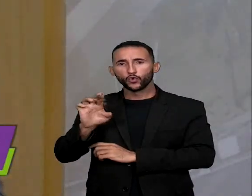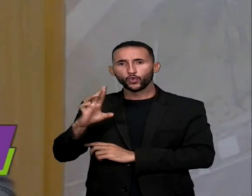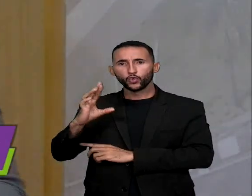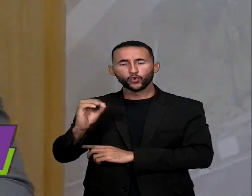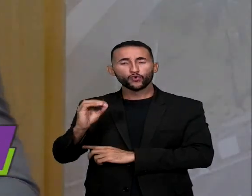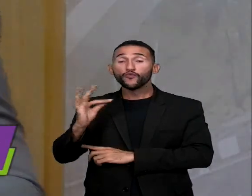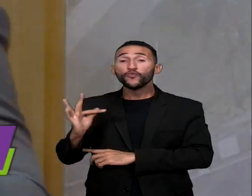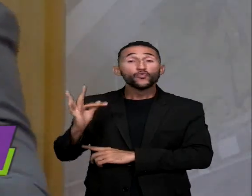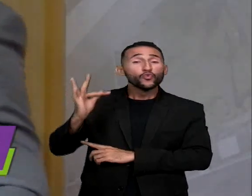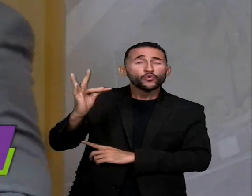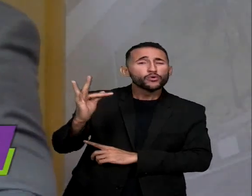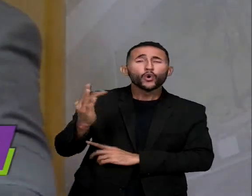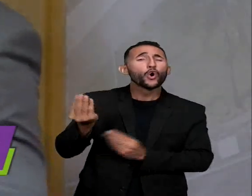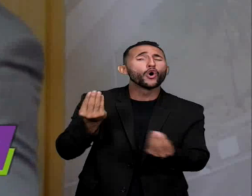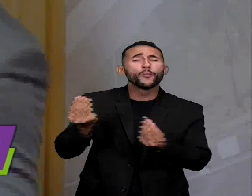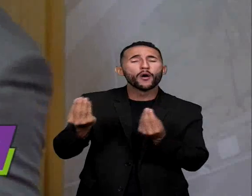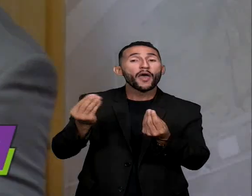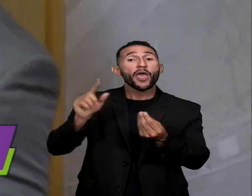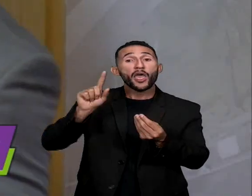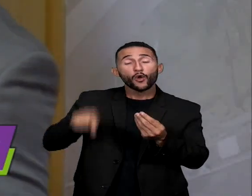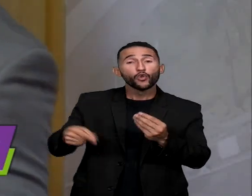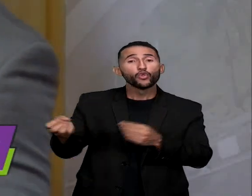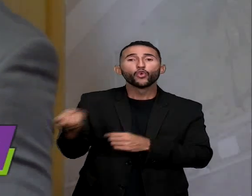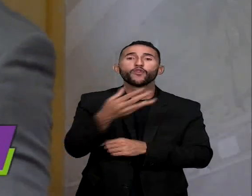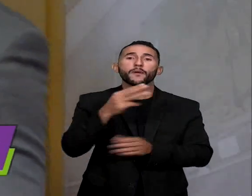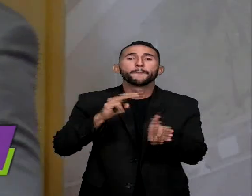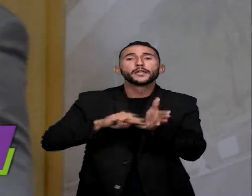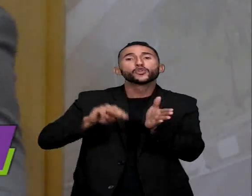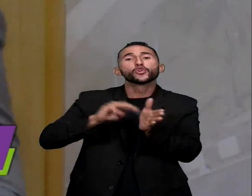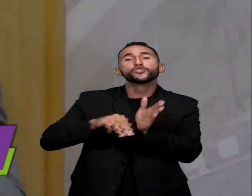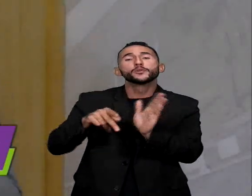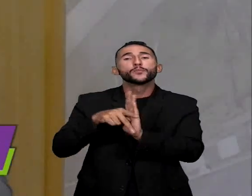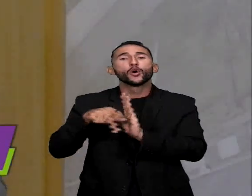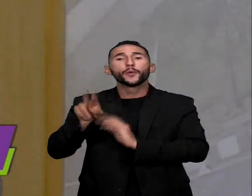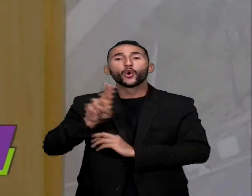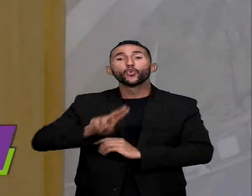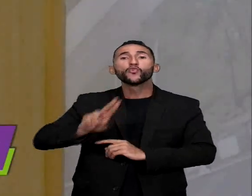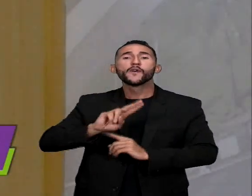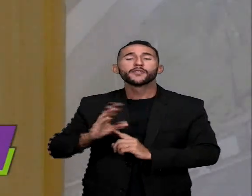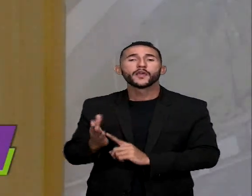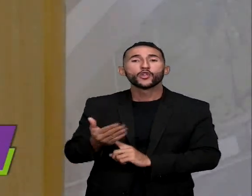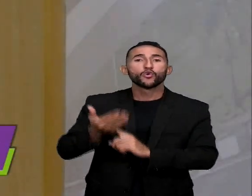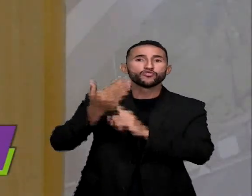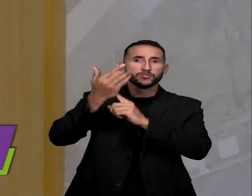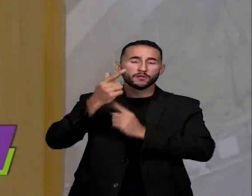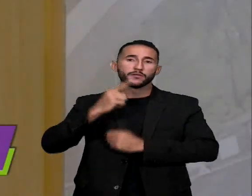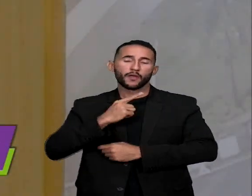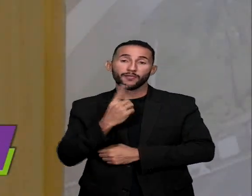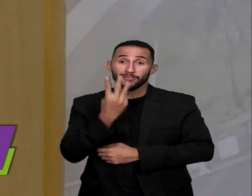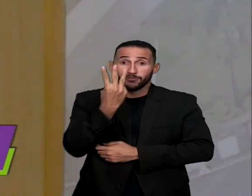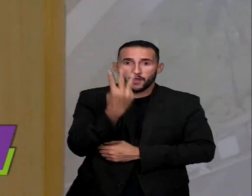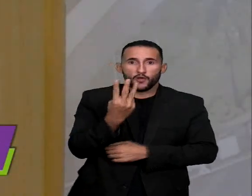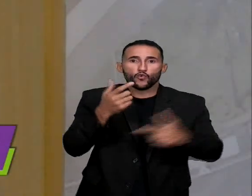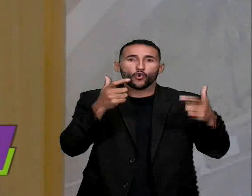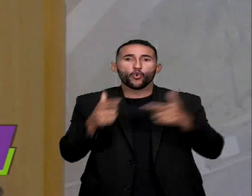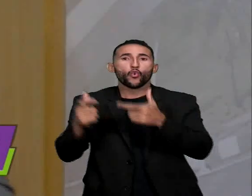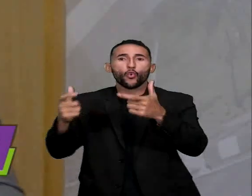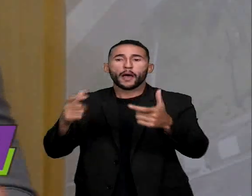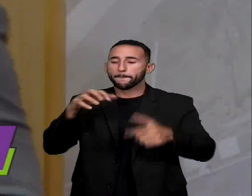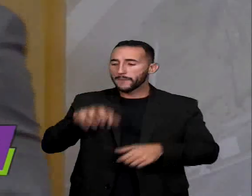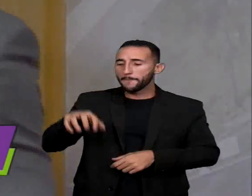eh de ensino tecnológico onde foram escolhidas três pontos estratégicos